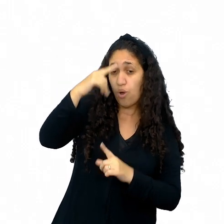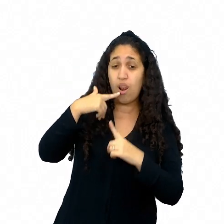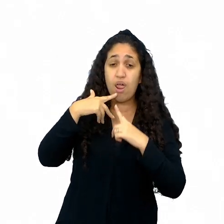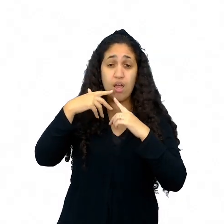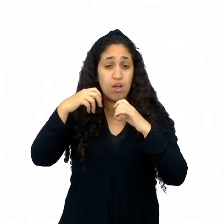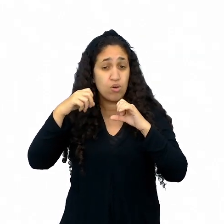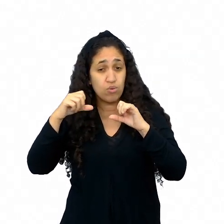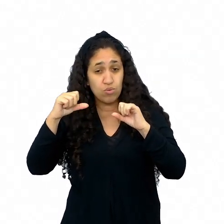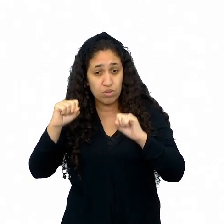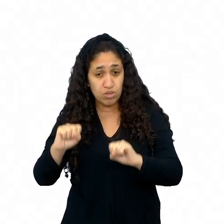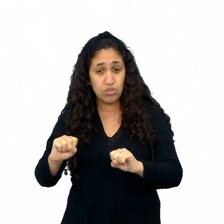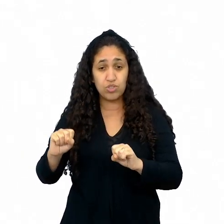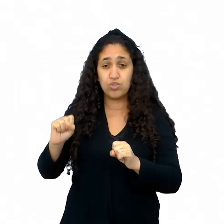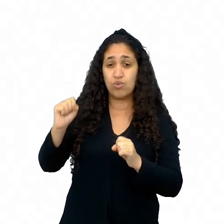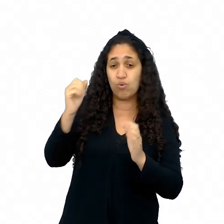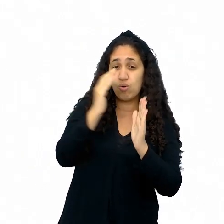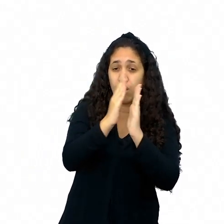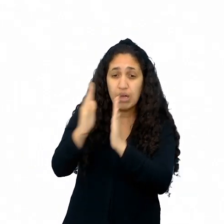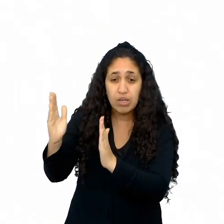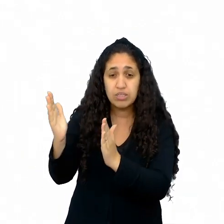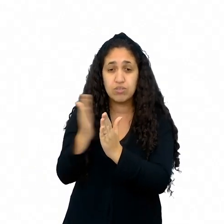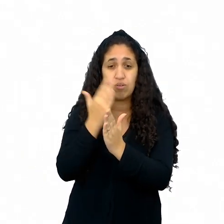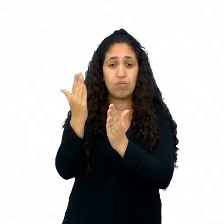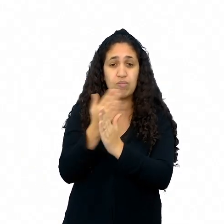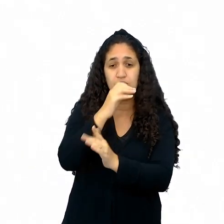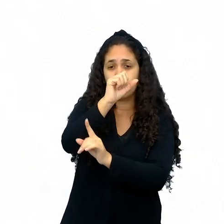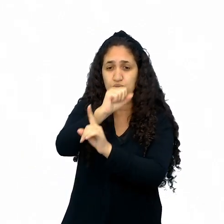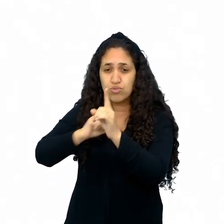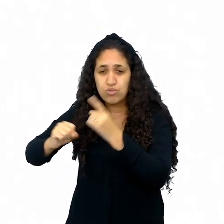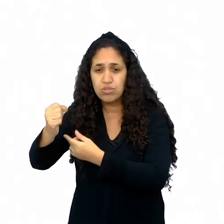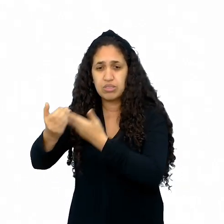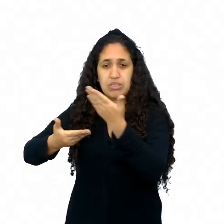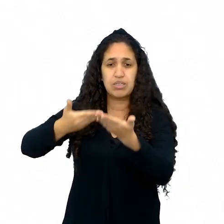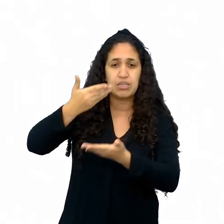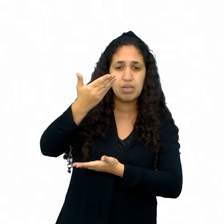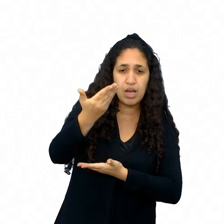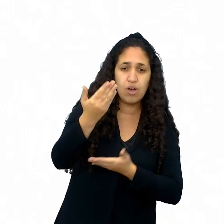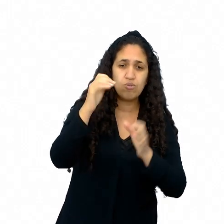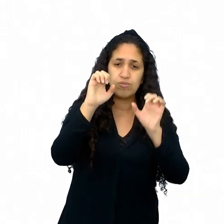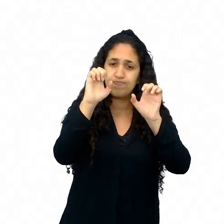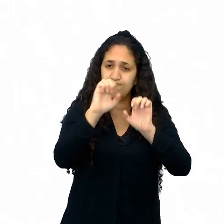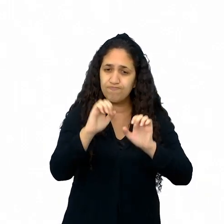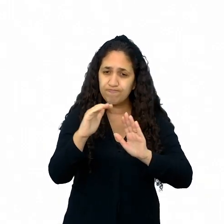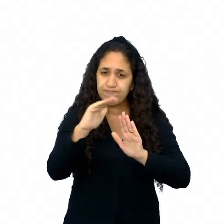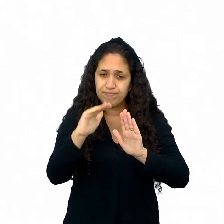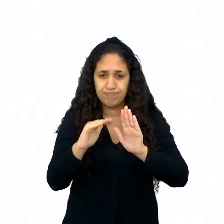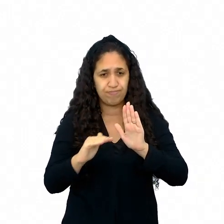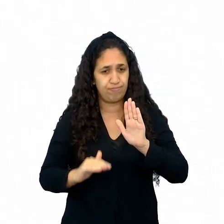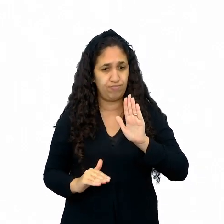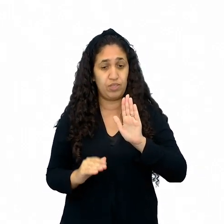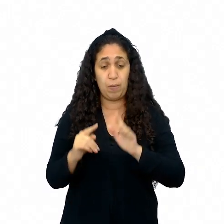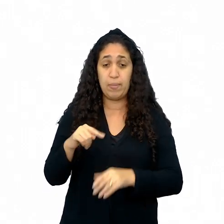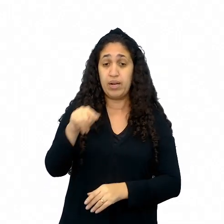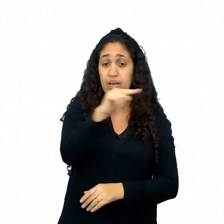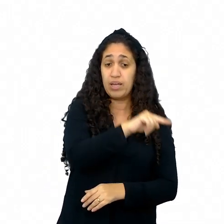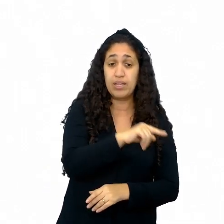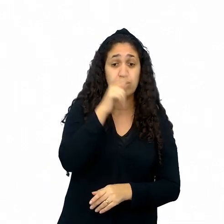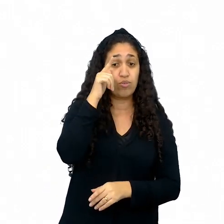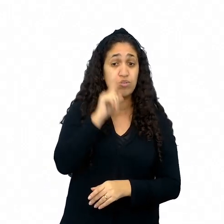linguístico, enciclopédico, sociointeracional e superestrutural, para que ele consiga